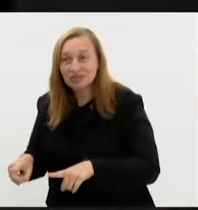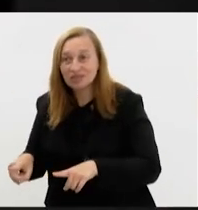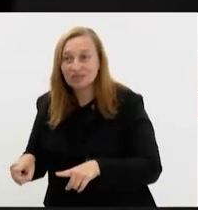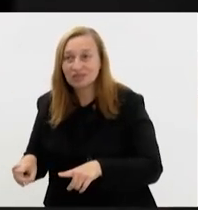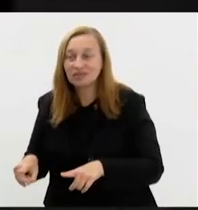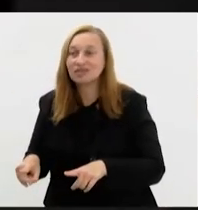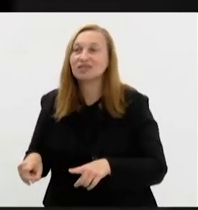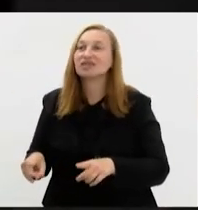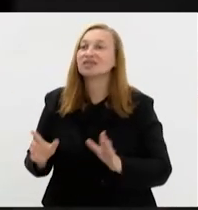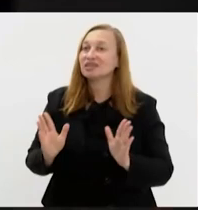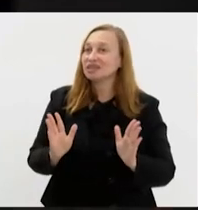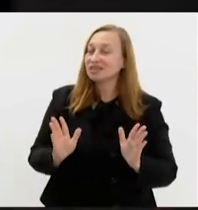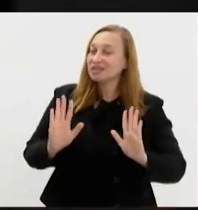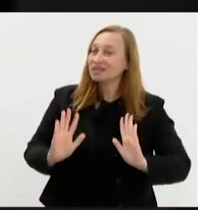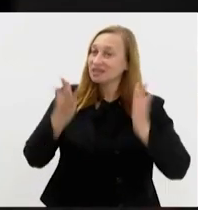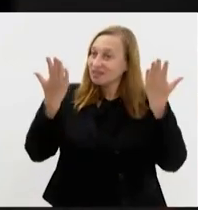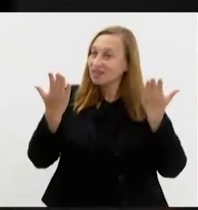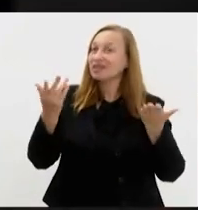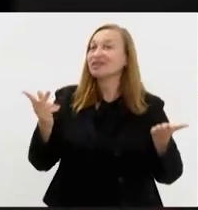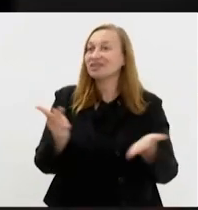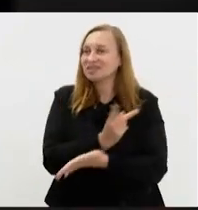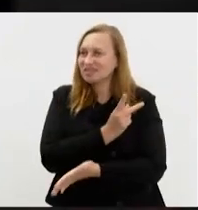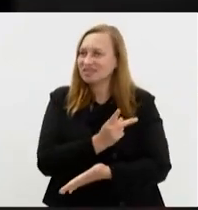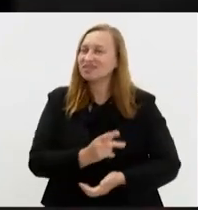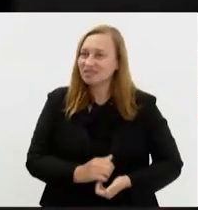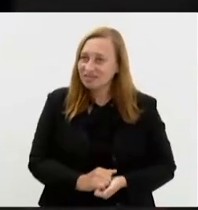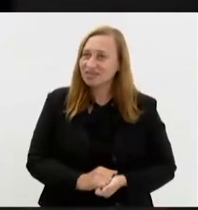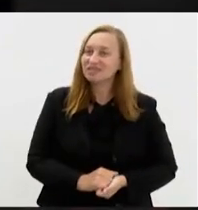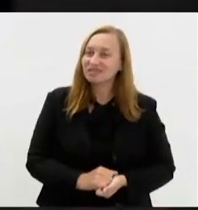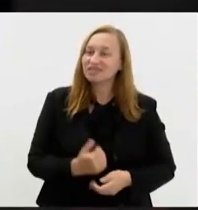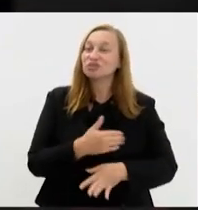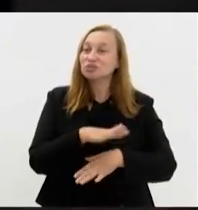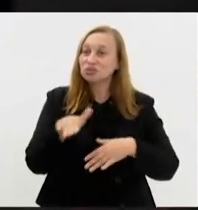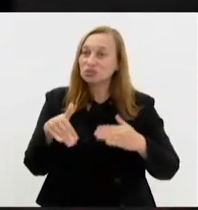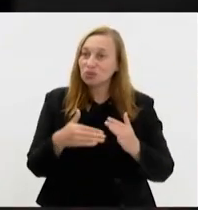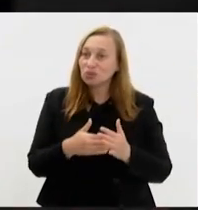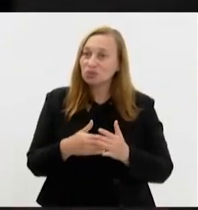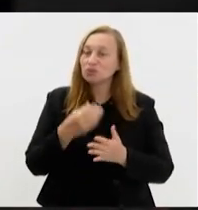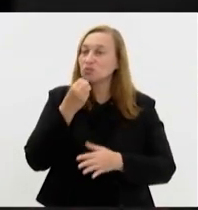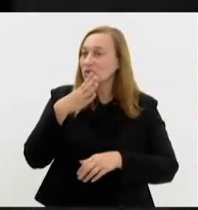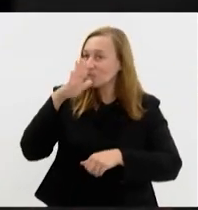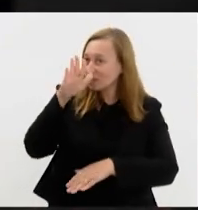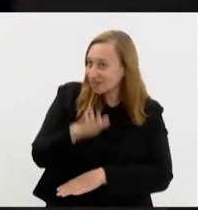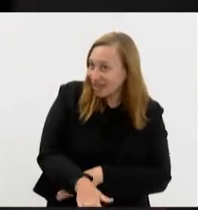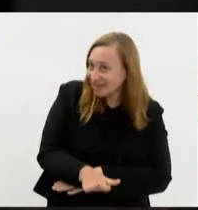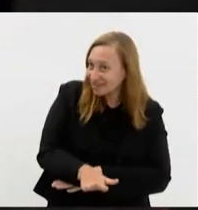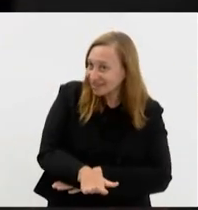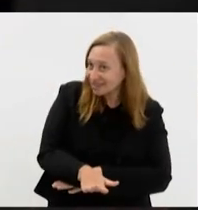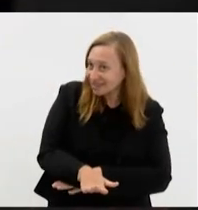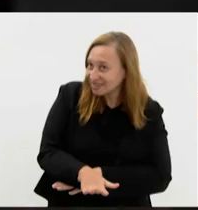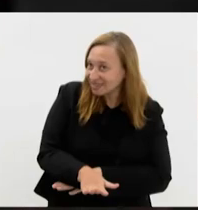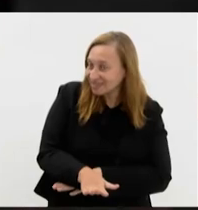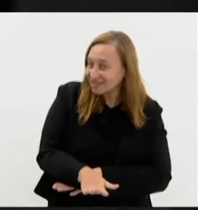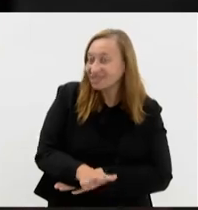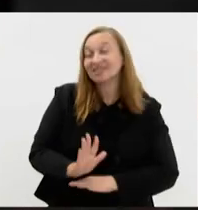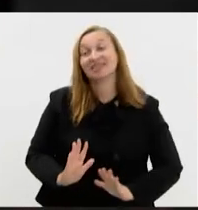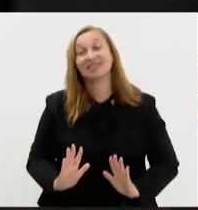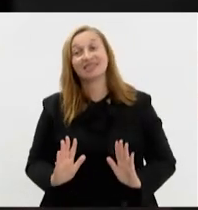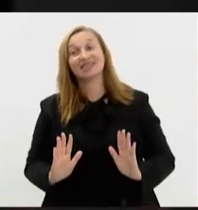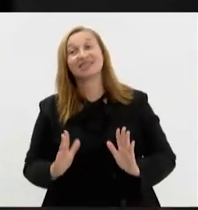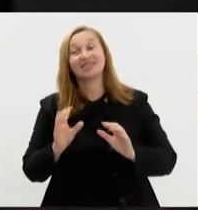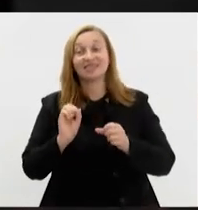esse evento para que esse evento acontecesse Tenham todos umas Tenham todos uma boa tarde o o evento o